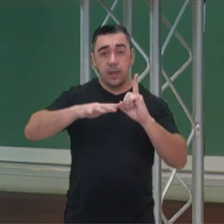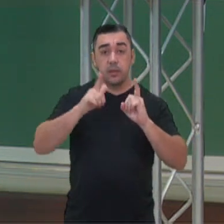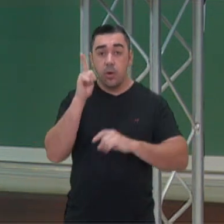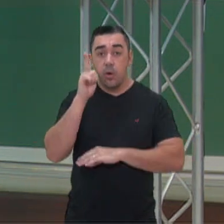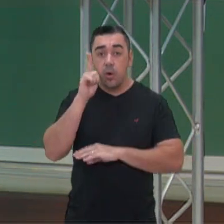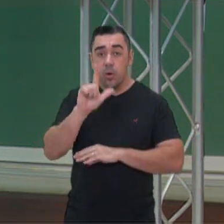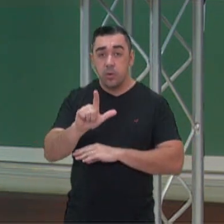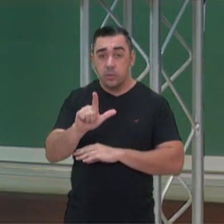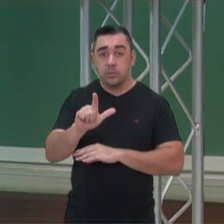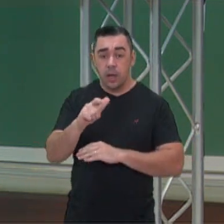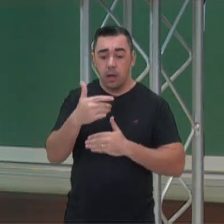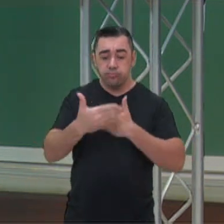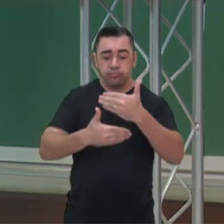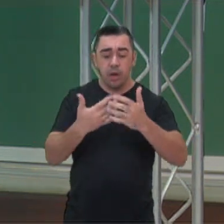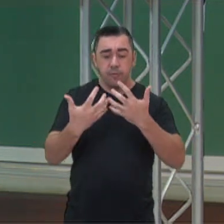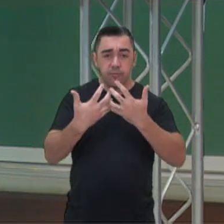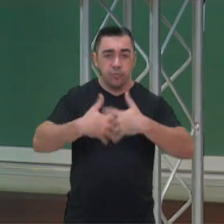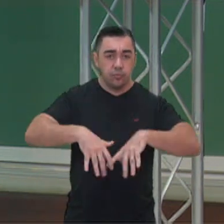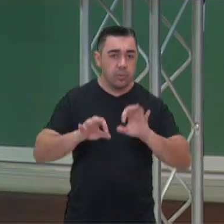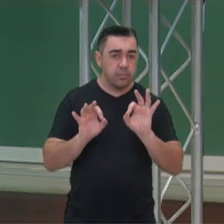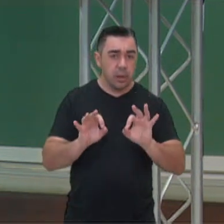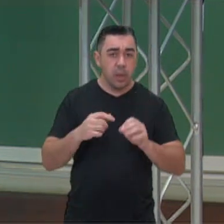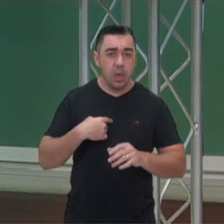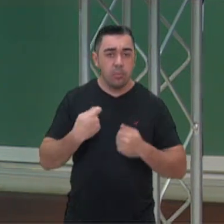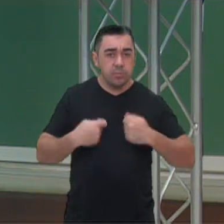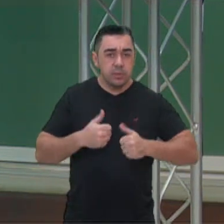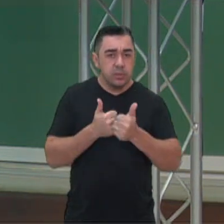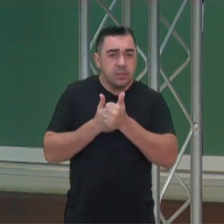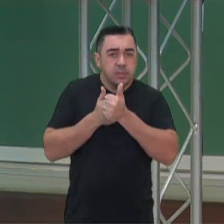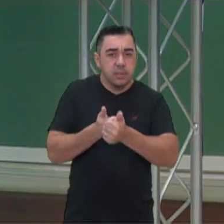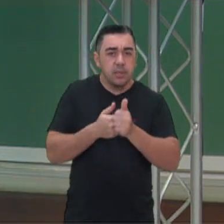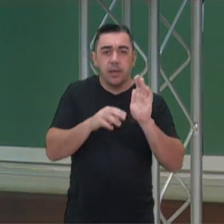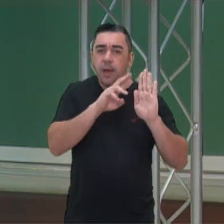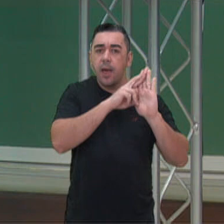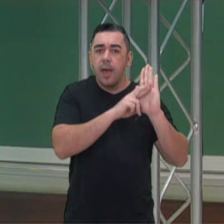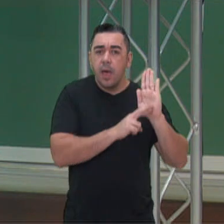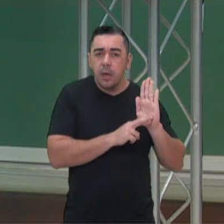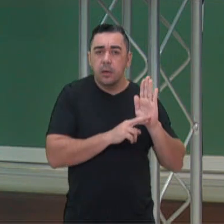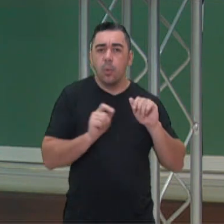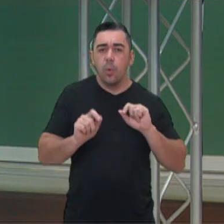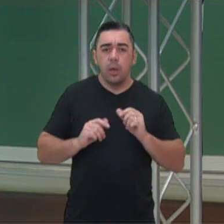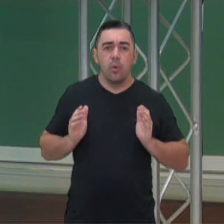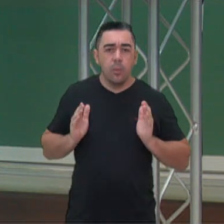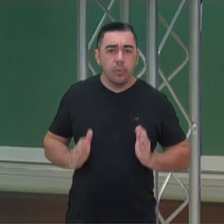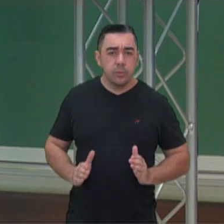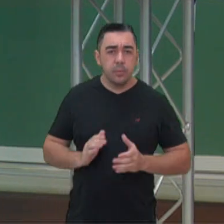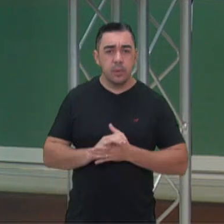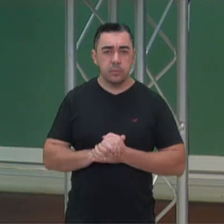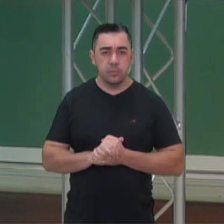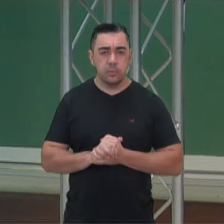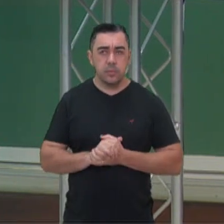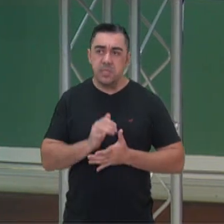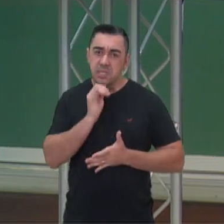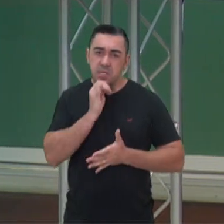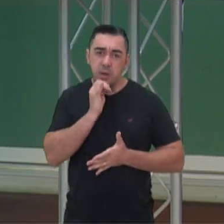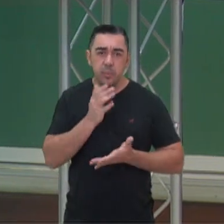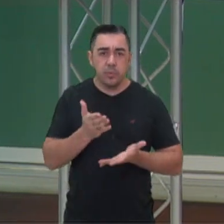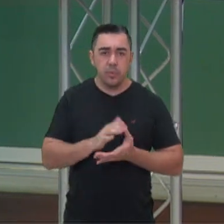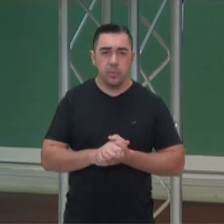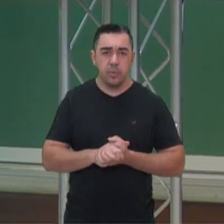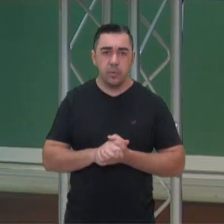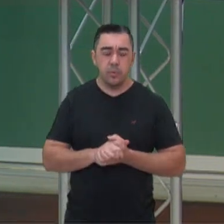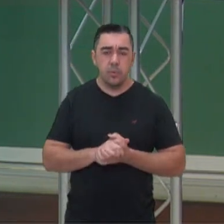consiga funcionar, eu tenho que seguir as regras. Regras de comportamento. Exemplo,